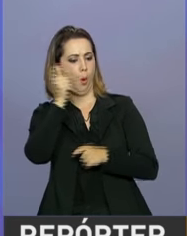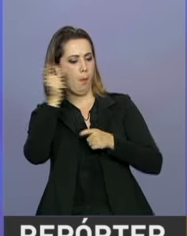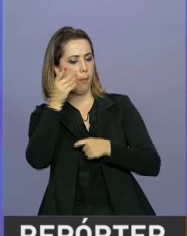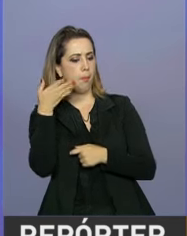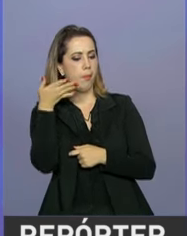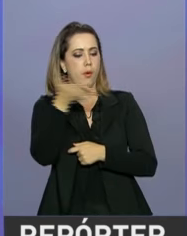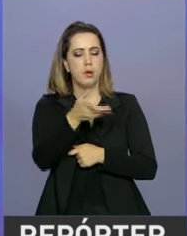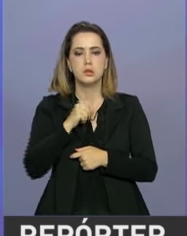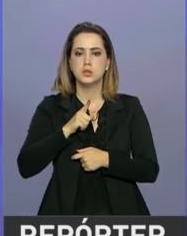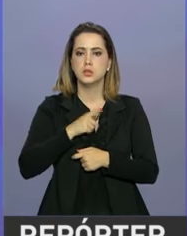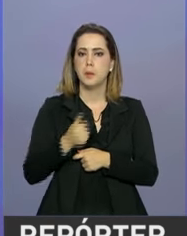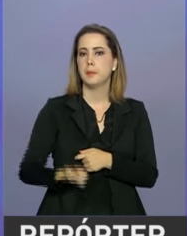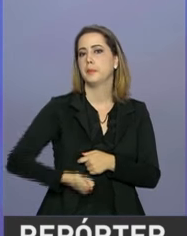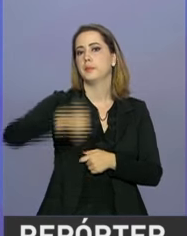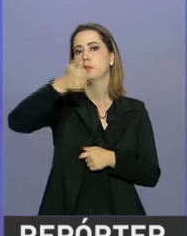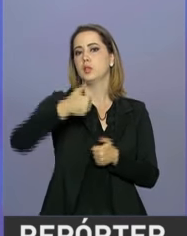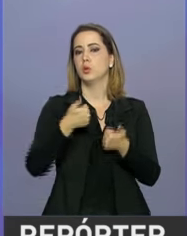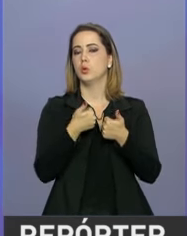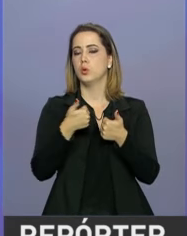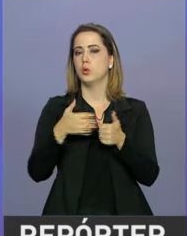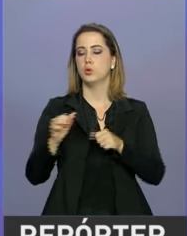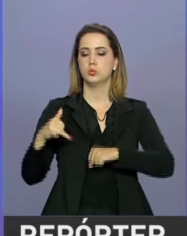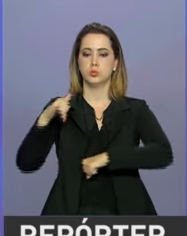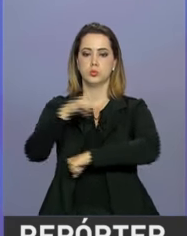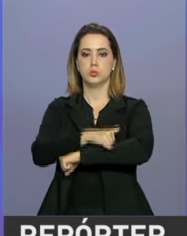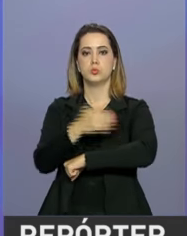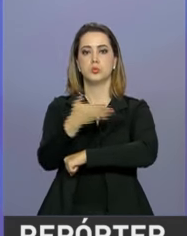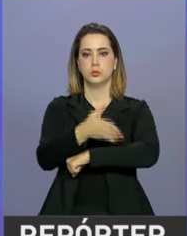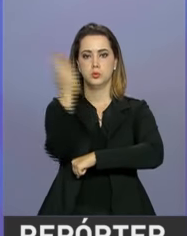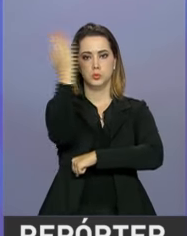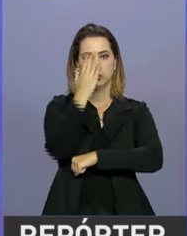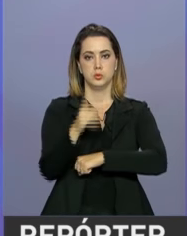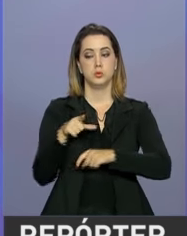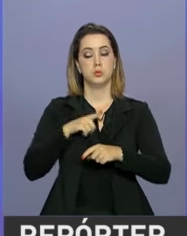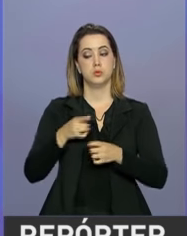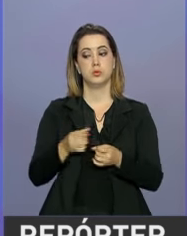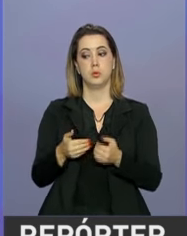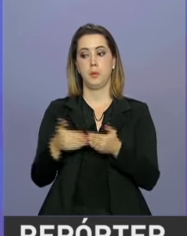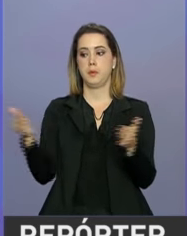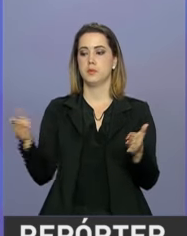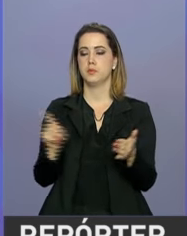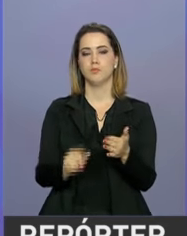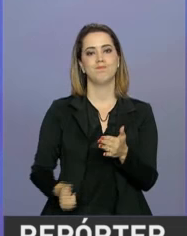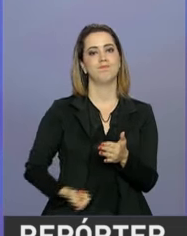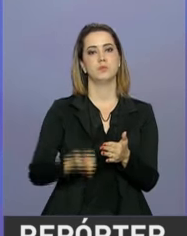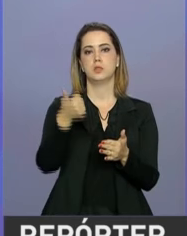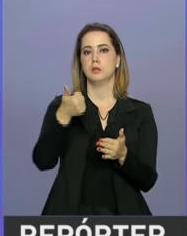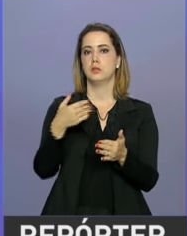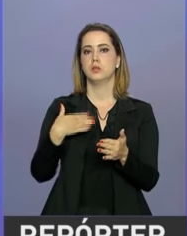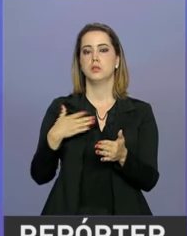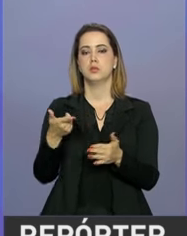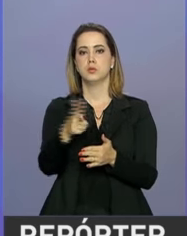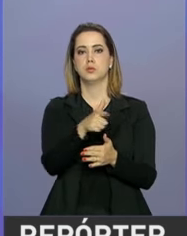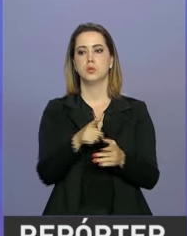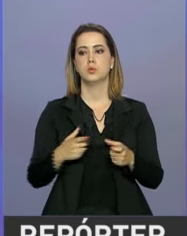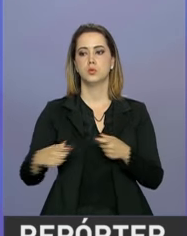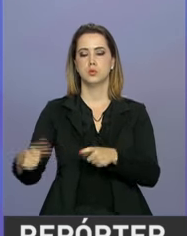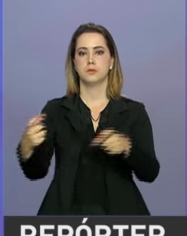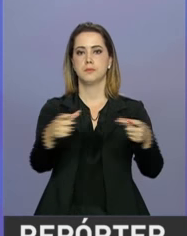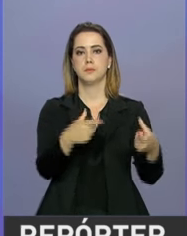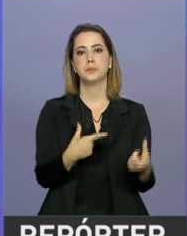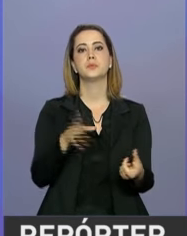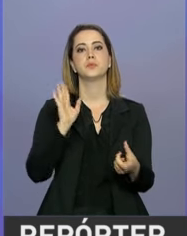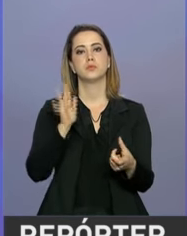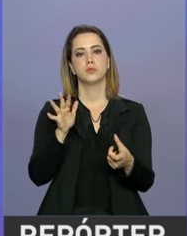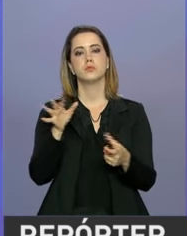a capacidade da infraestrutura aeroportuária do Brasil. Então a ideia é expandir o modelo para outros aeroportos com ajustes em função de lições aprendidas que a